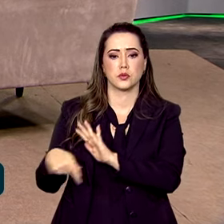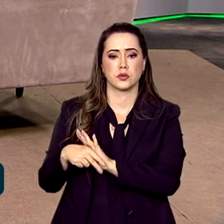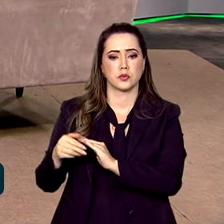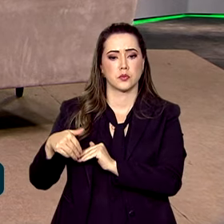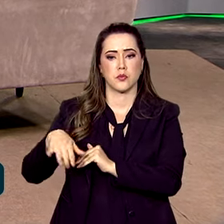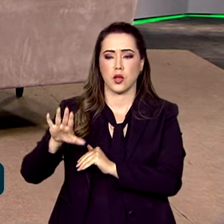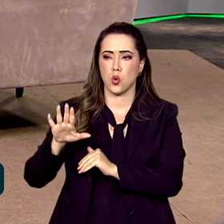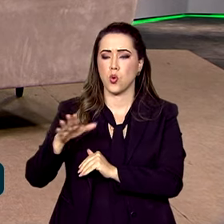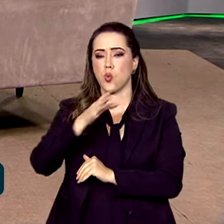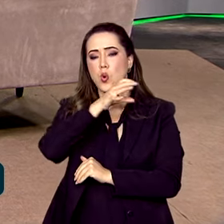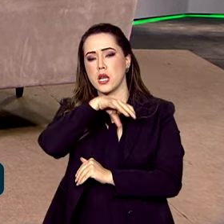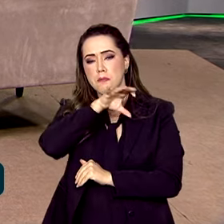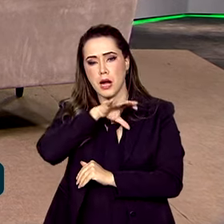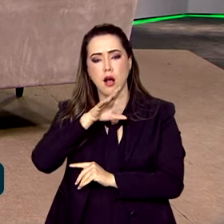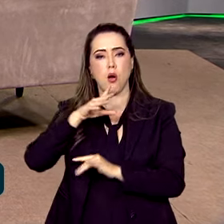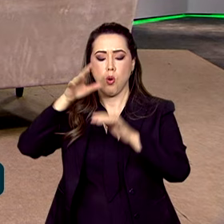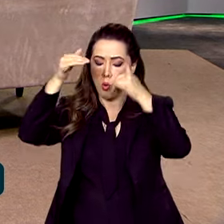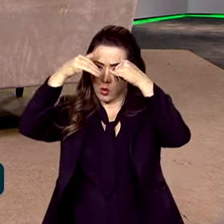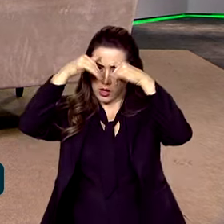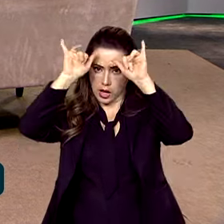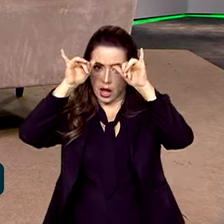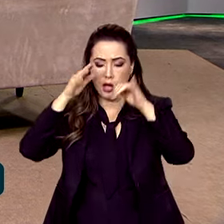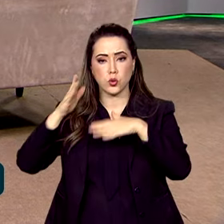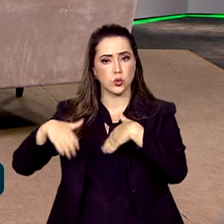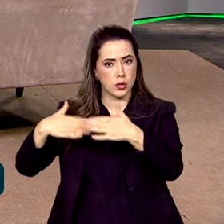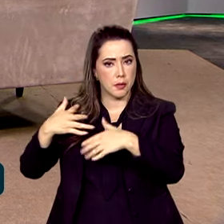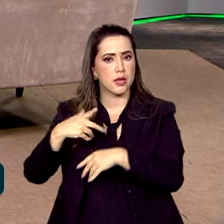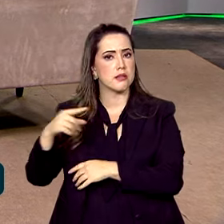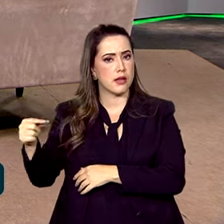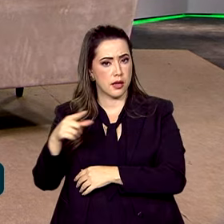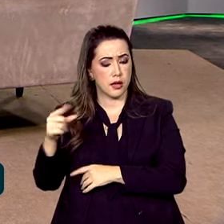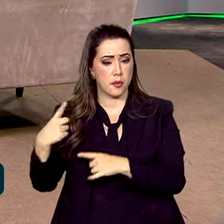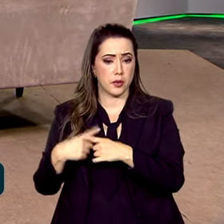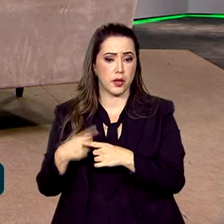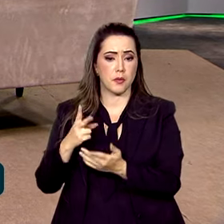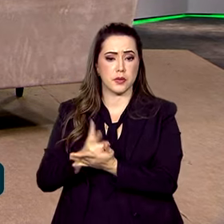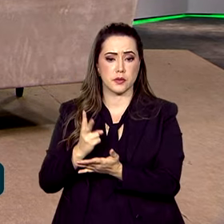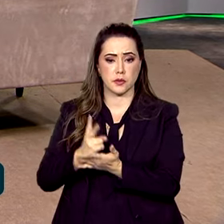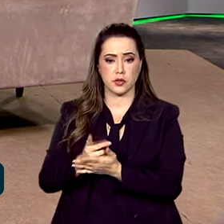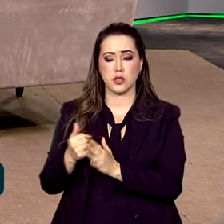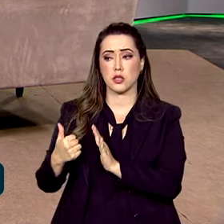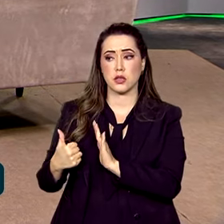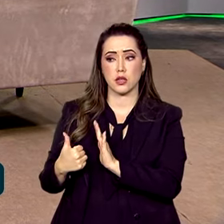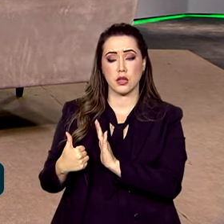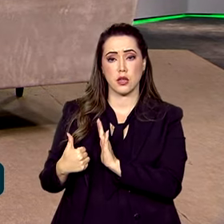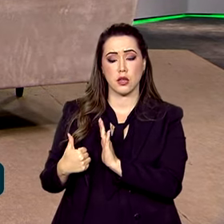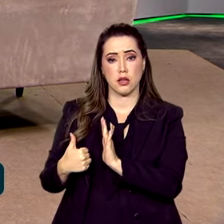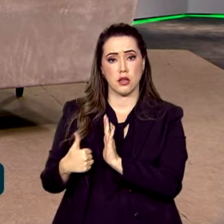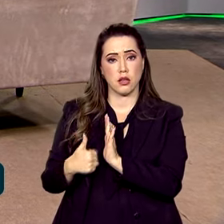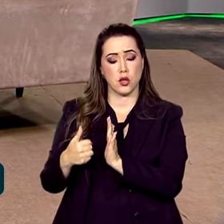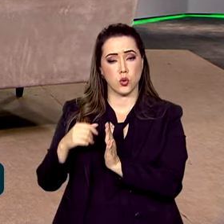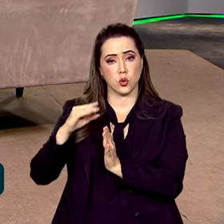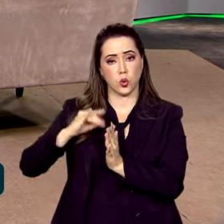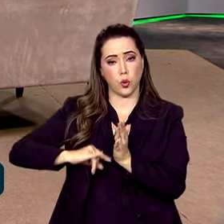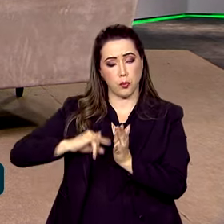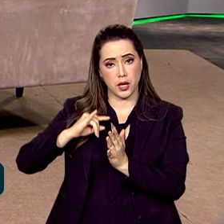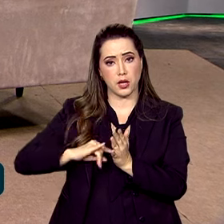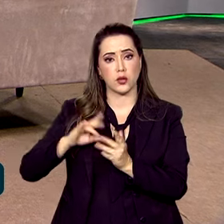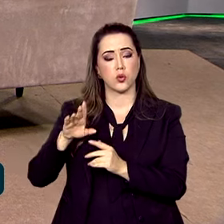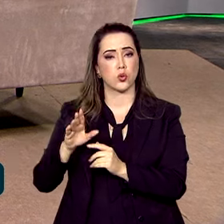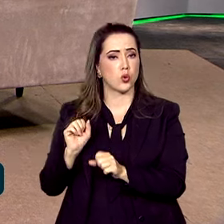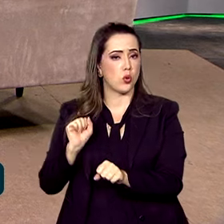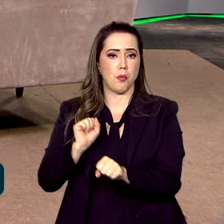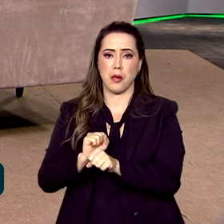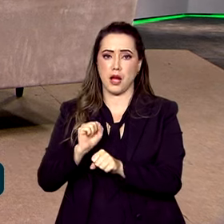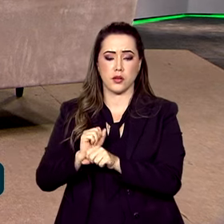A retirada do gado, ele continua. Por quê? Porque mesmo que haja esse processo de identificação, isso não para a operação. As pessoas